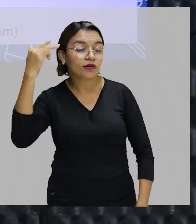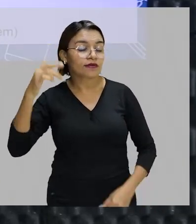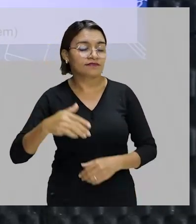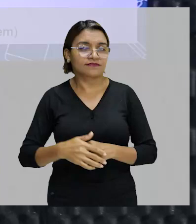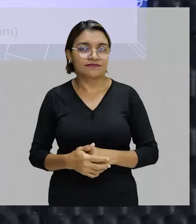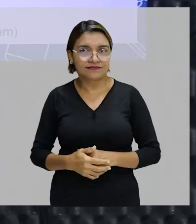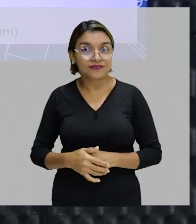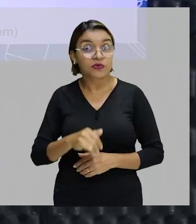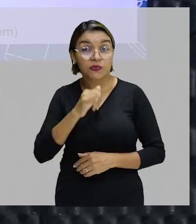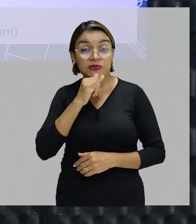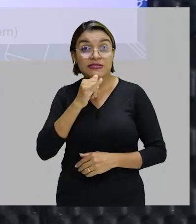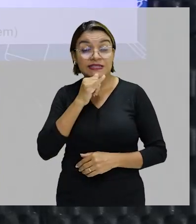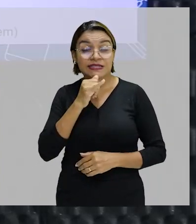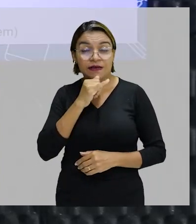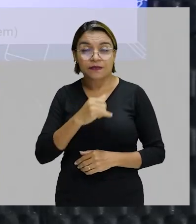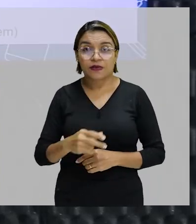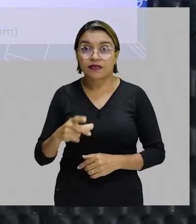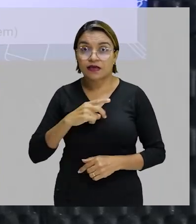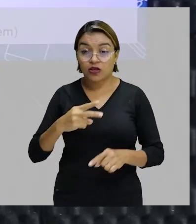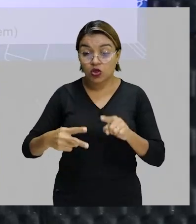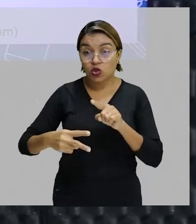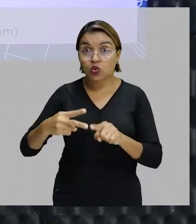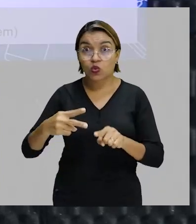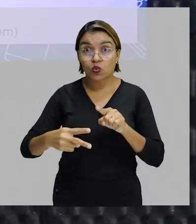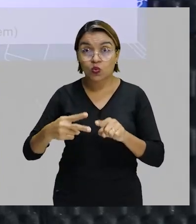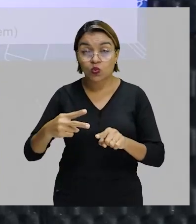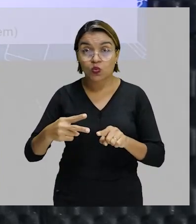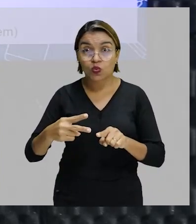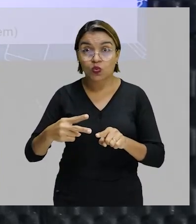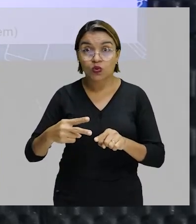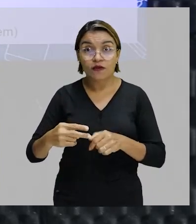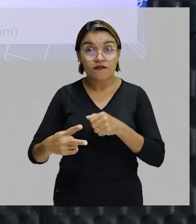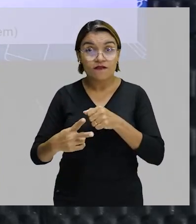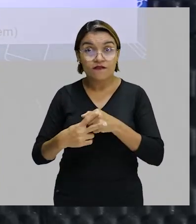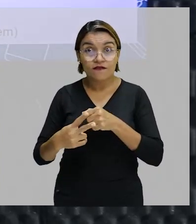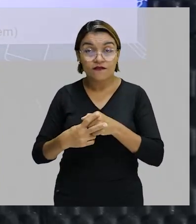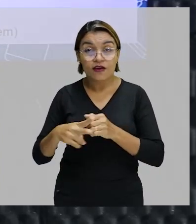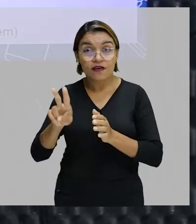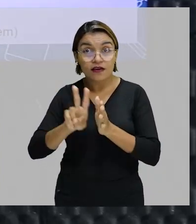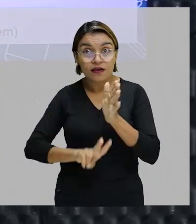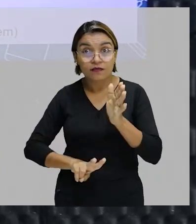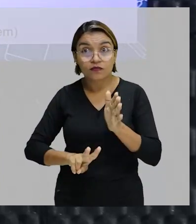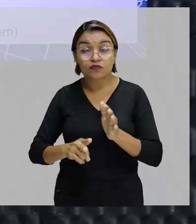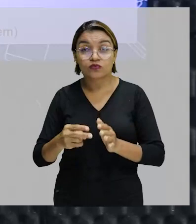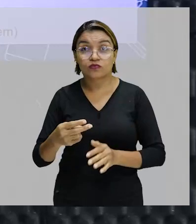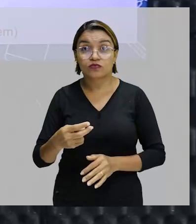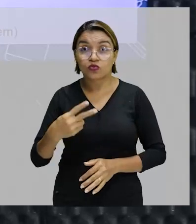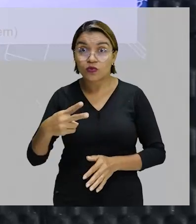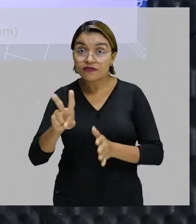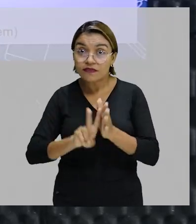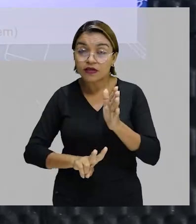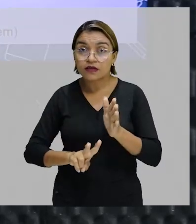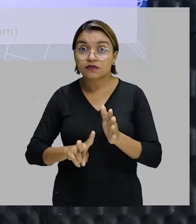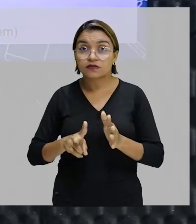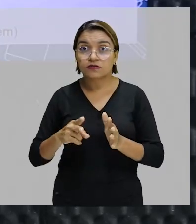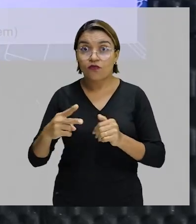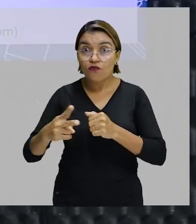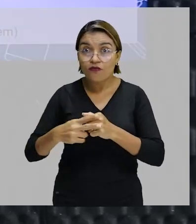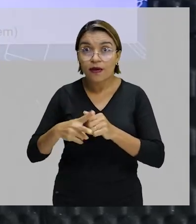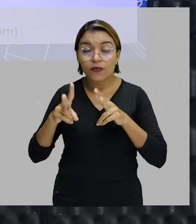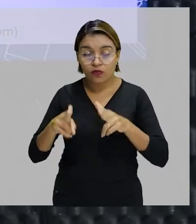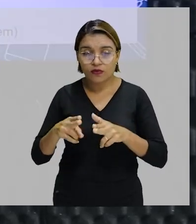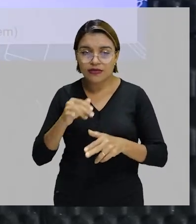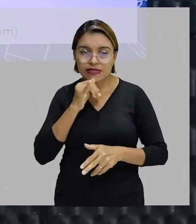Olha só esse exemplo, eu tenho duas vezes o mesmo verbo. Por que que isso acontece? Porque eu tenho, nesse